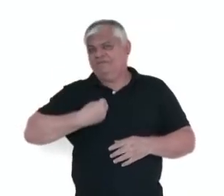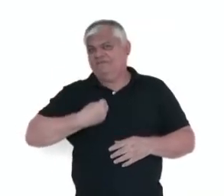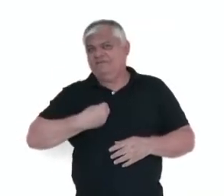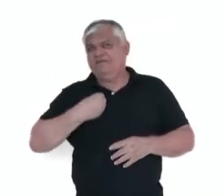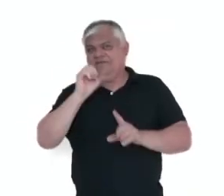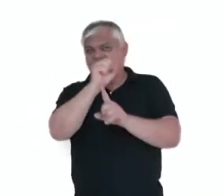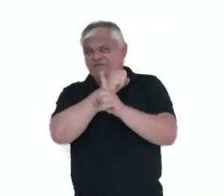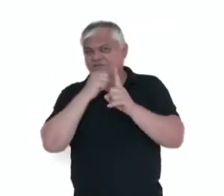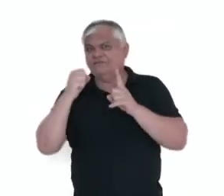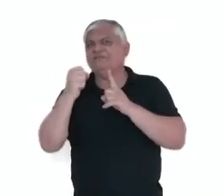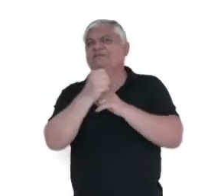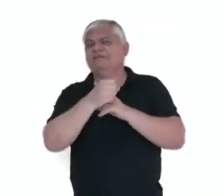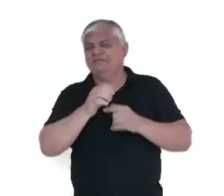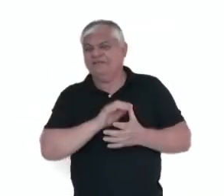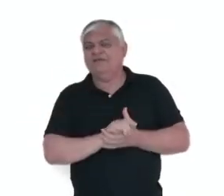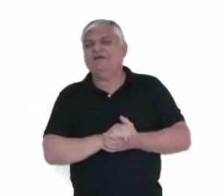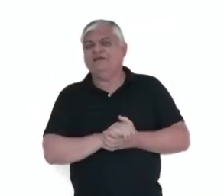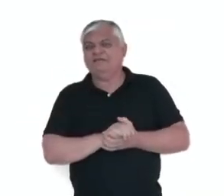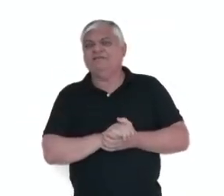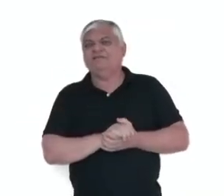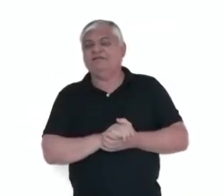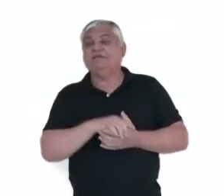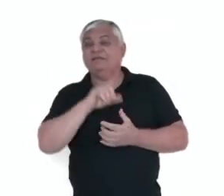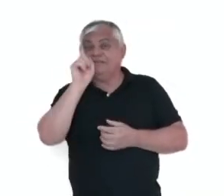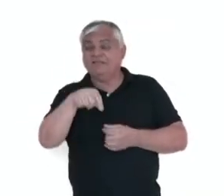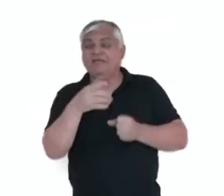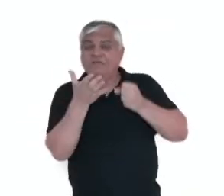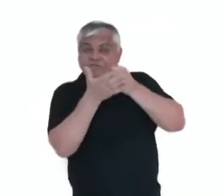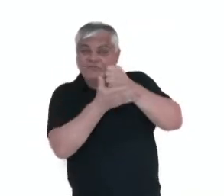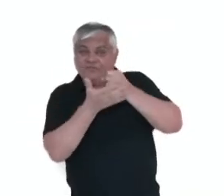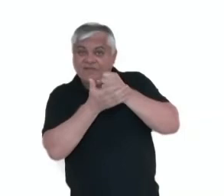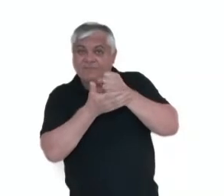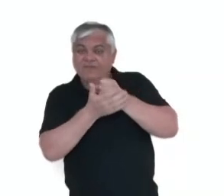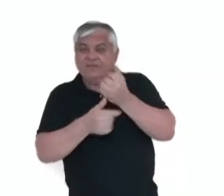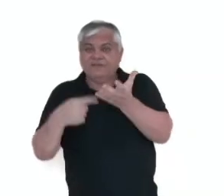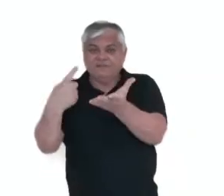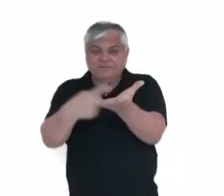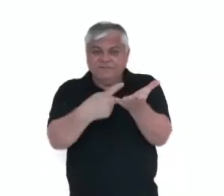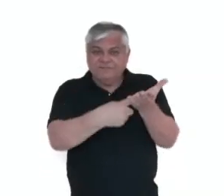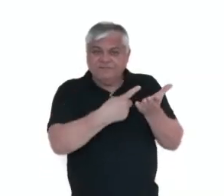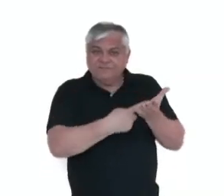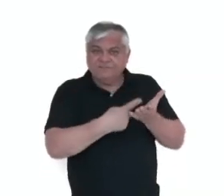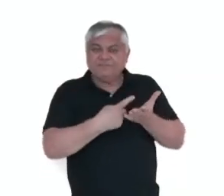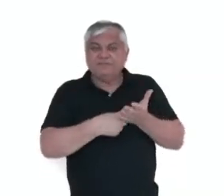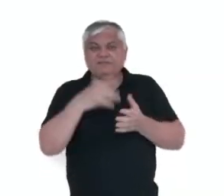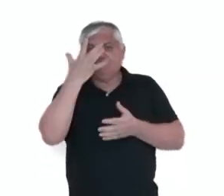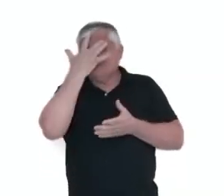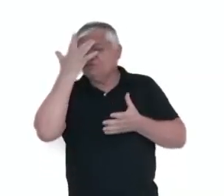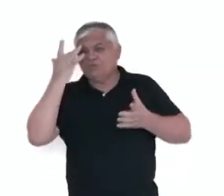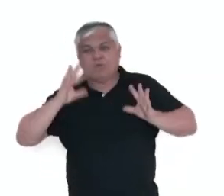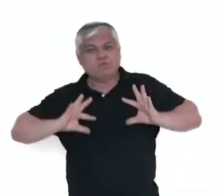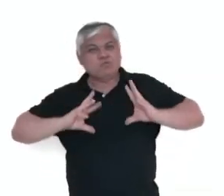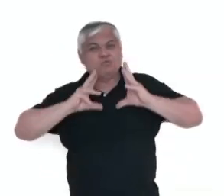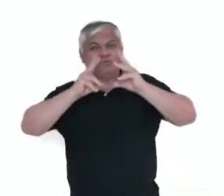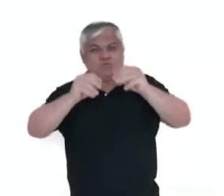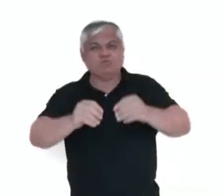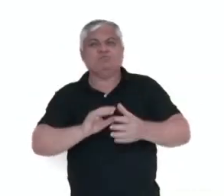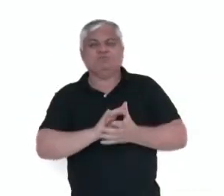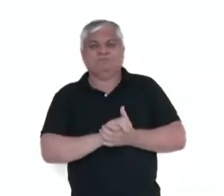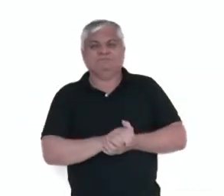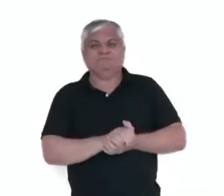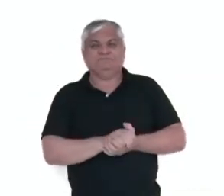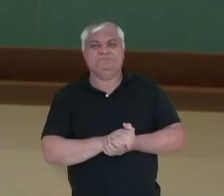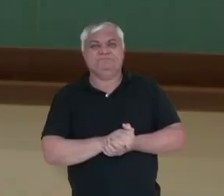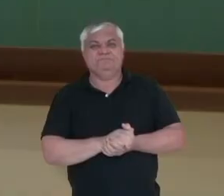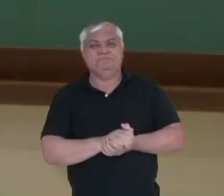sociedade civilizada que se fundamenta no pacto entre todas as pessoas geridas pelo Estado de Direito